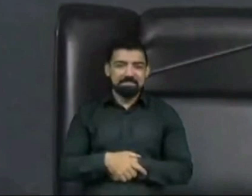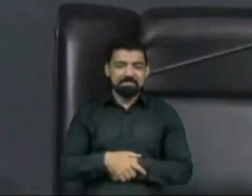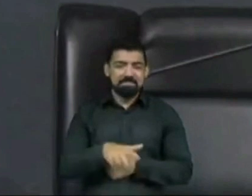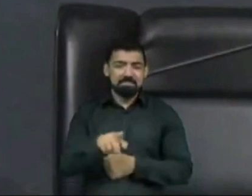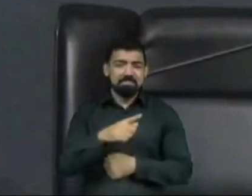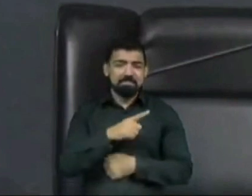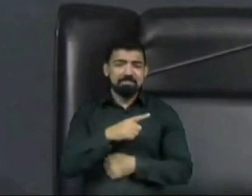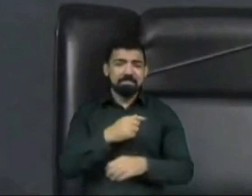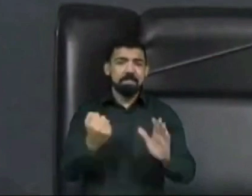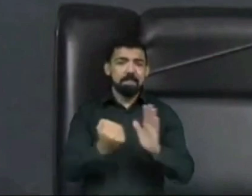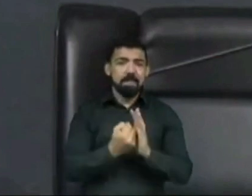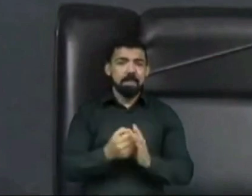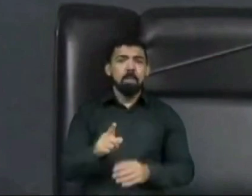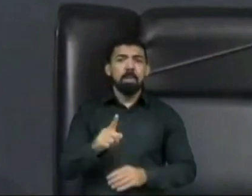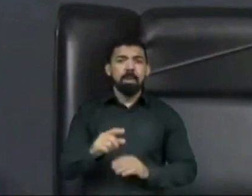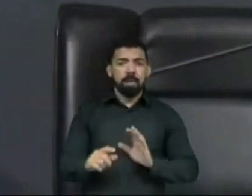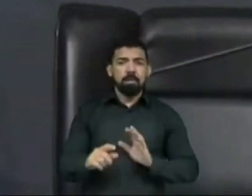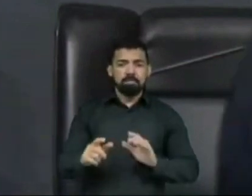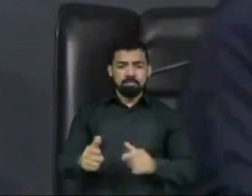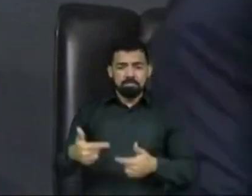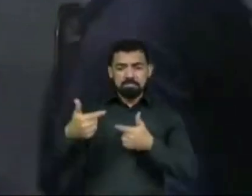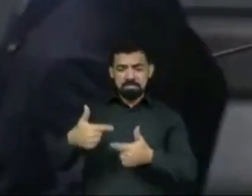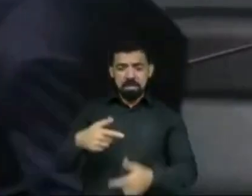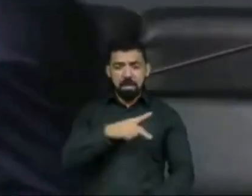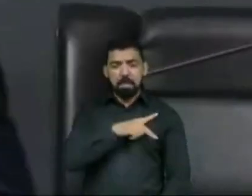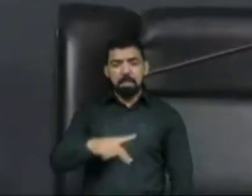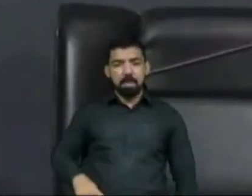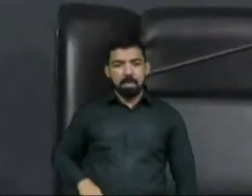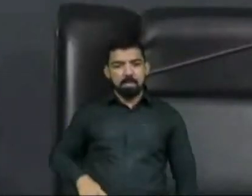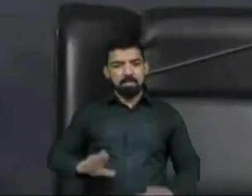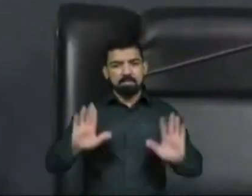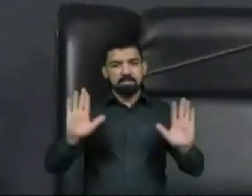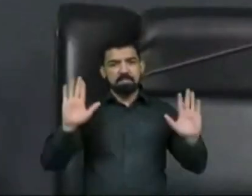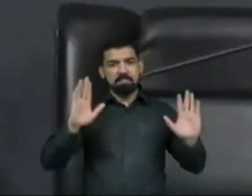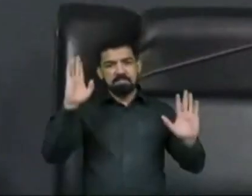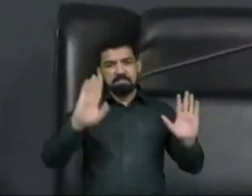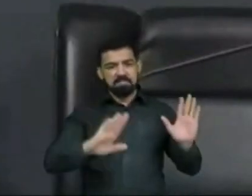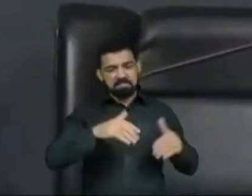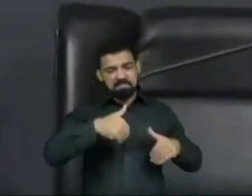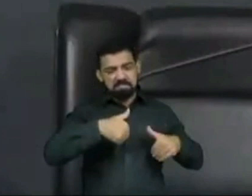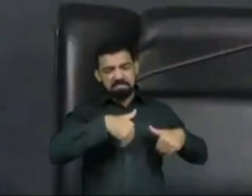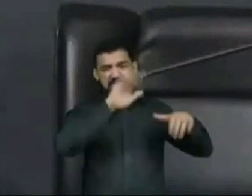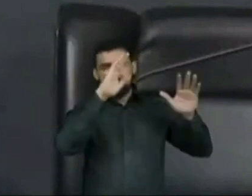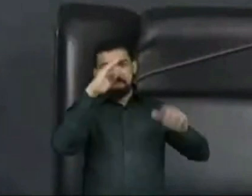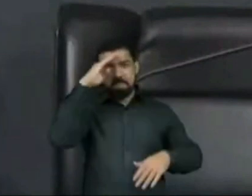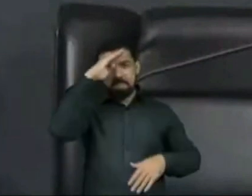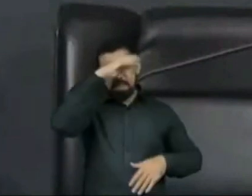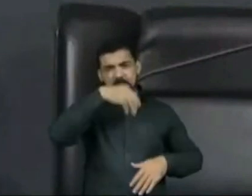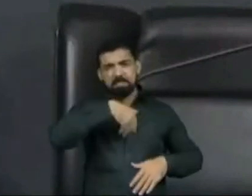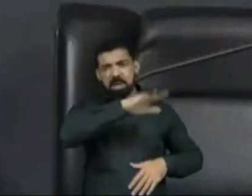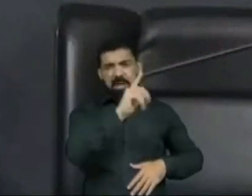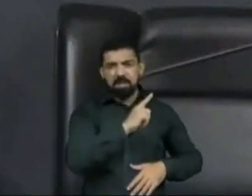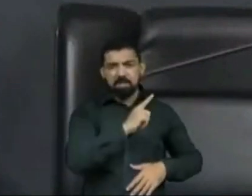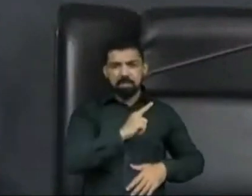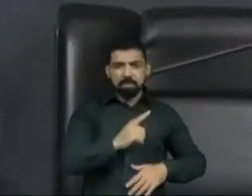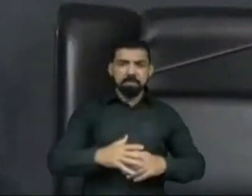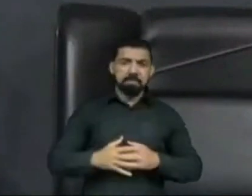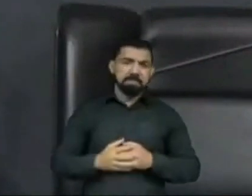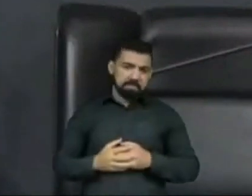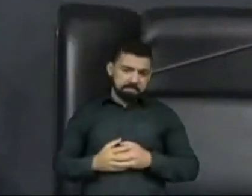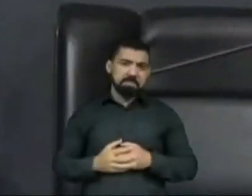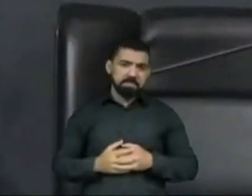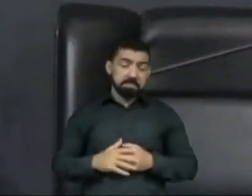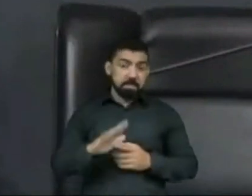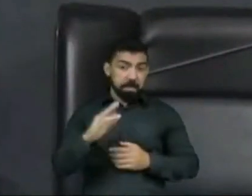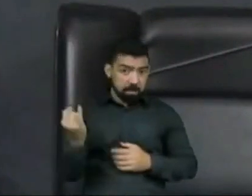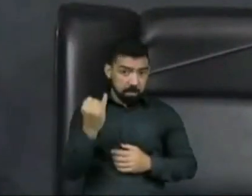título de presidente. O Brasil se livrou desta praga chamada Bolsonaro. É